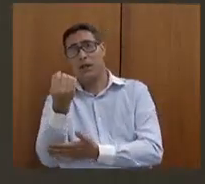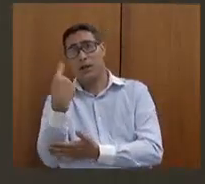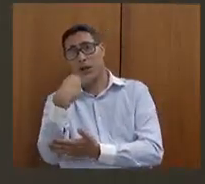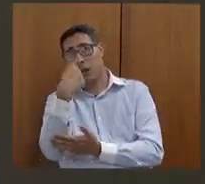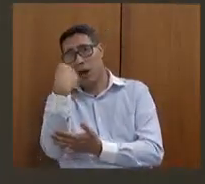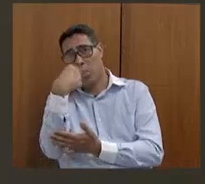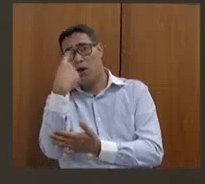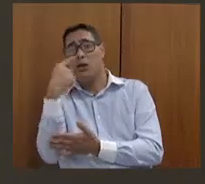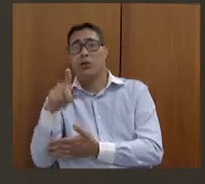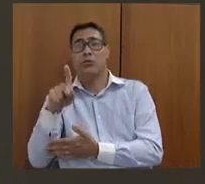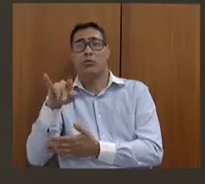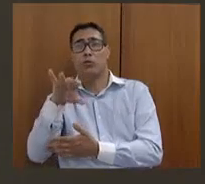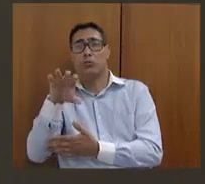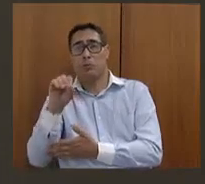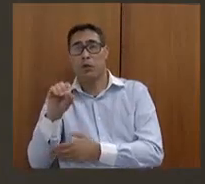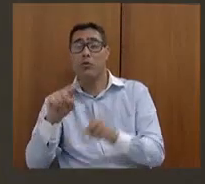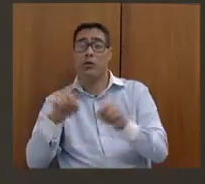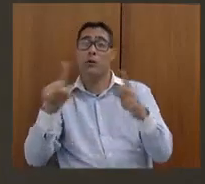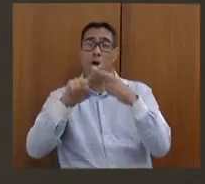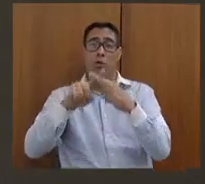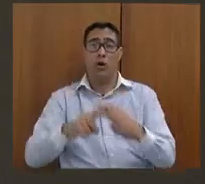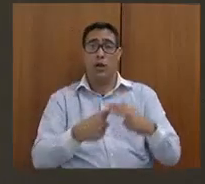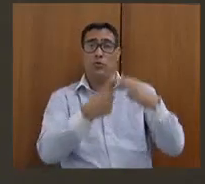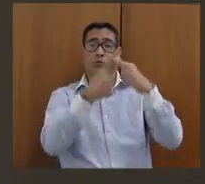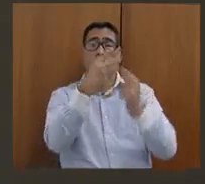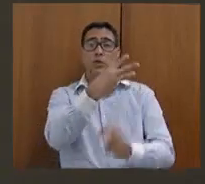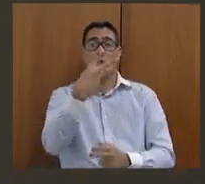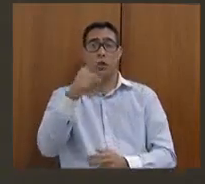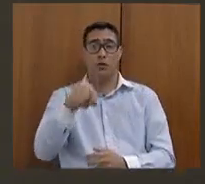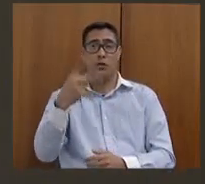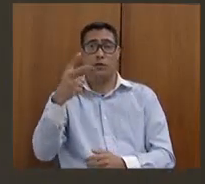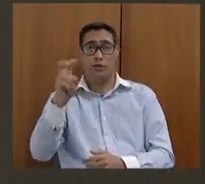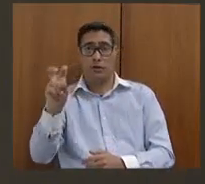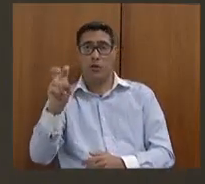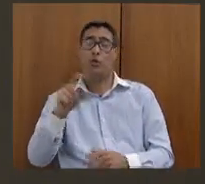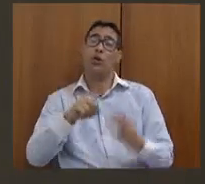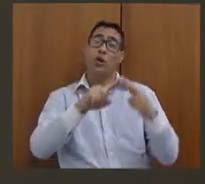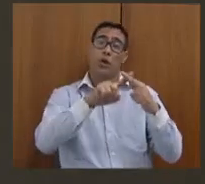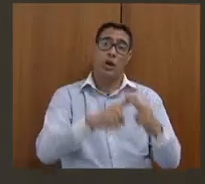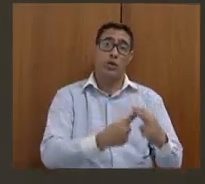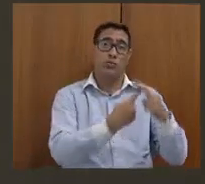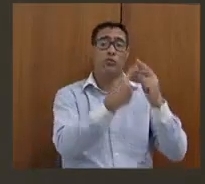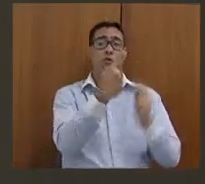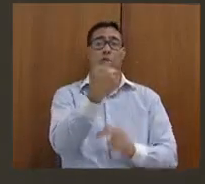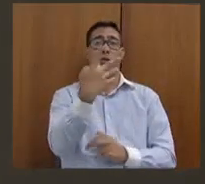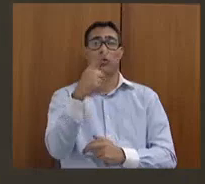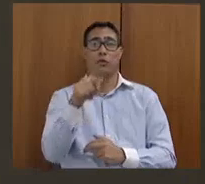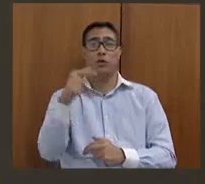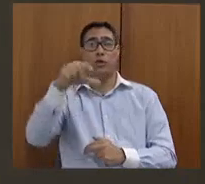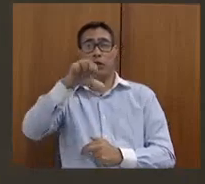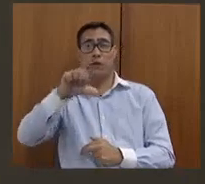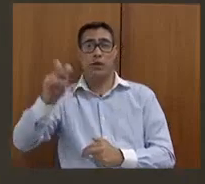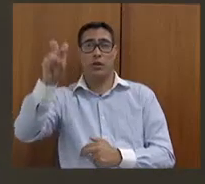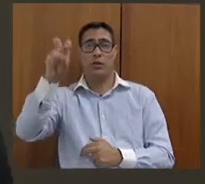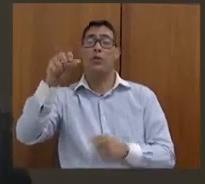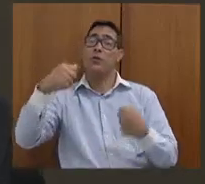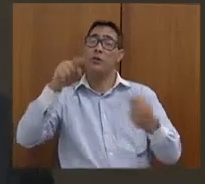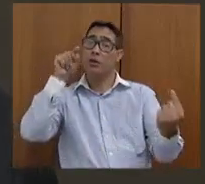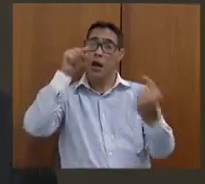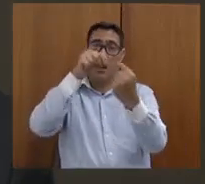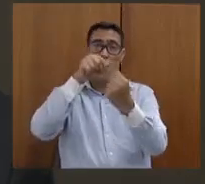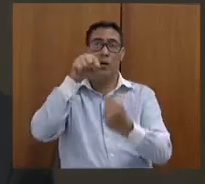piso mas o reajuste de 33,25 e o reajuste 14,95 teria que ser aplicado